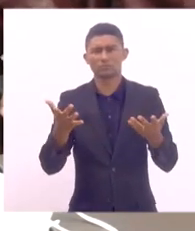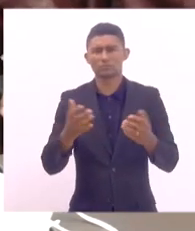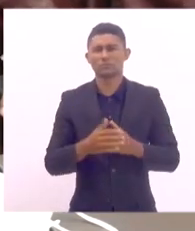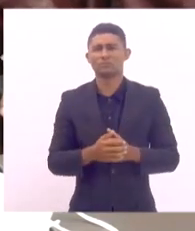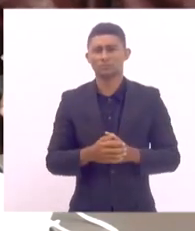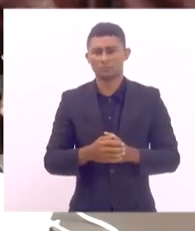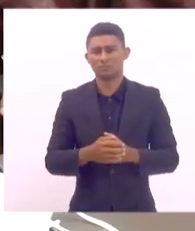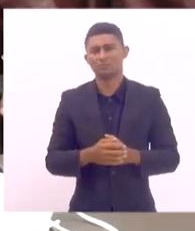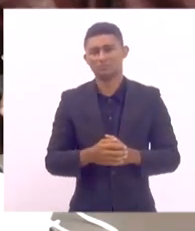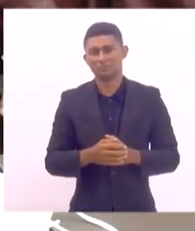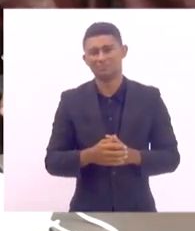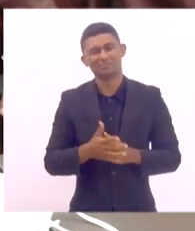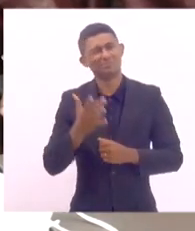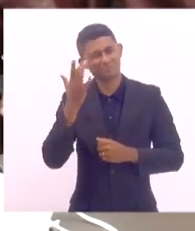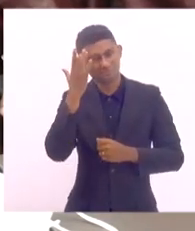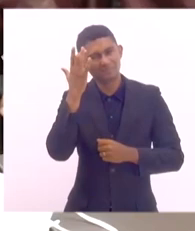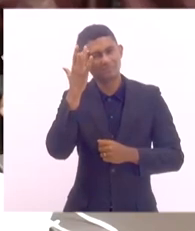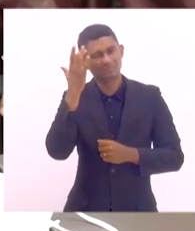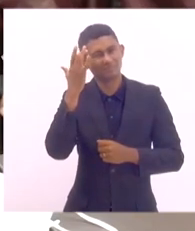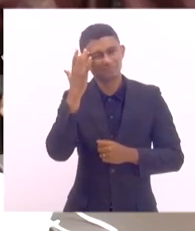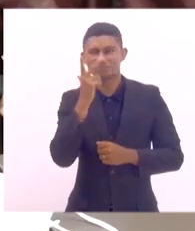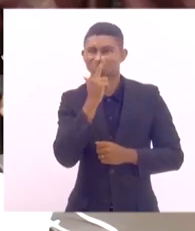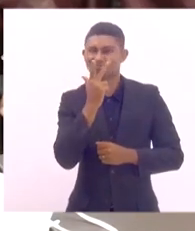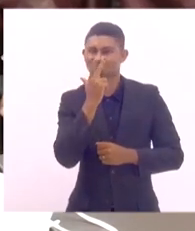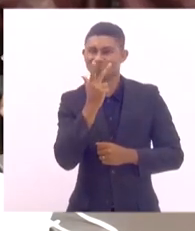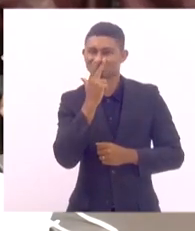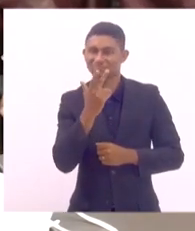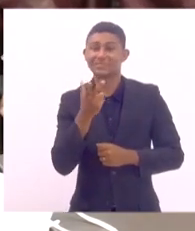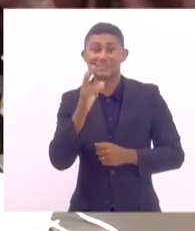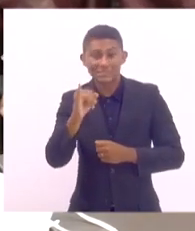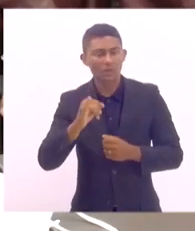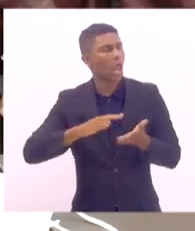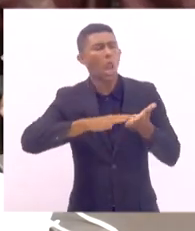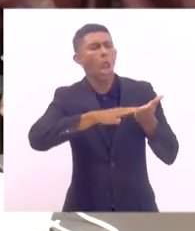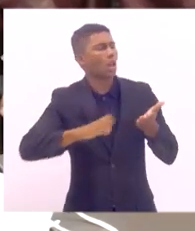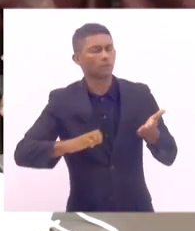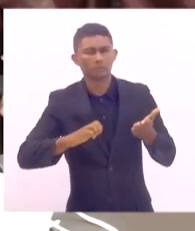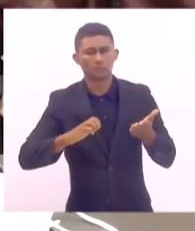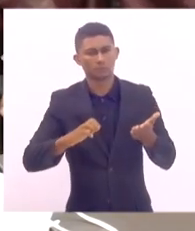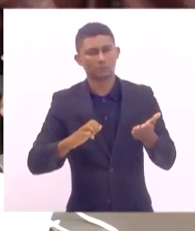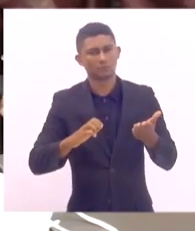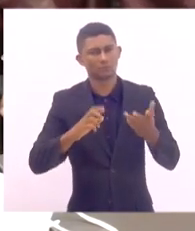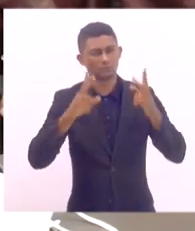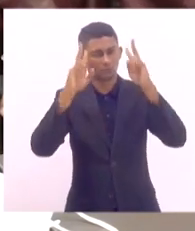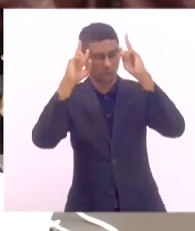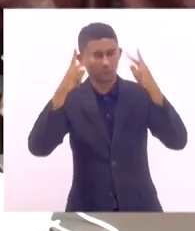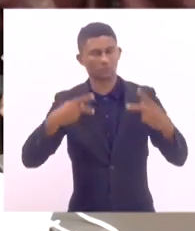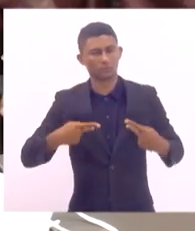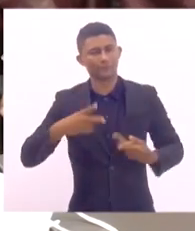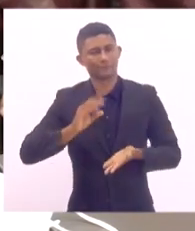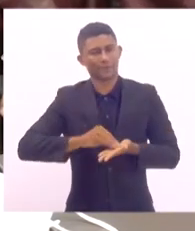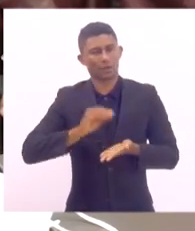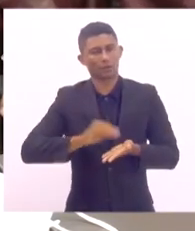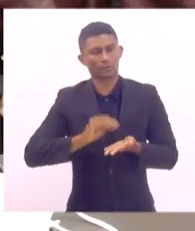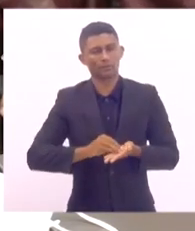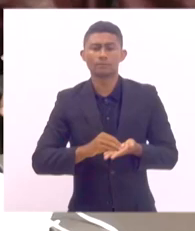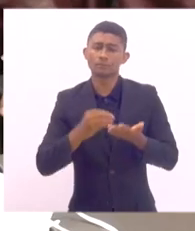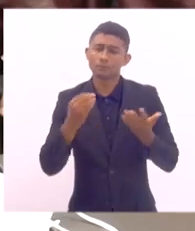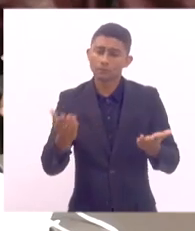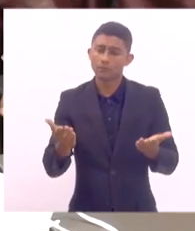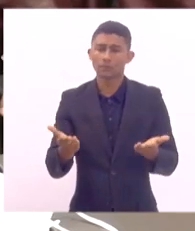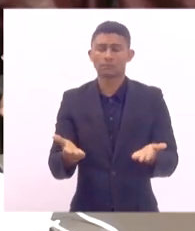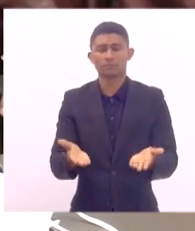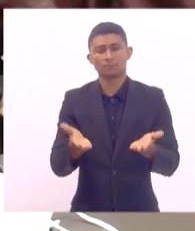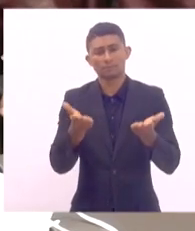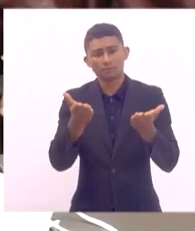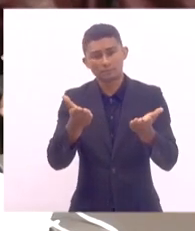entre aspas, desumano. Desumano. Então, apelo aí ao nosso